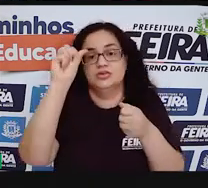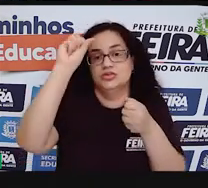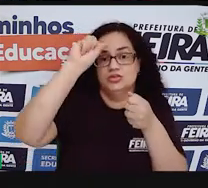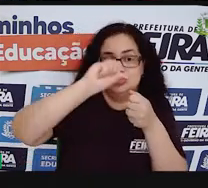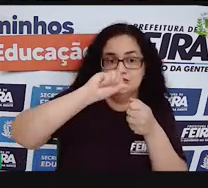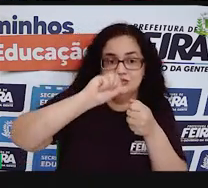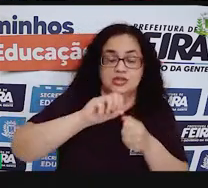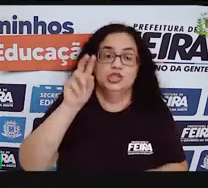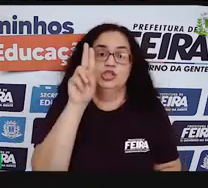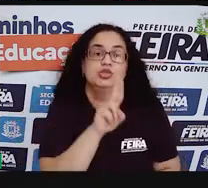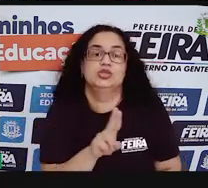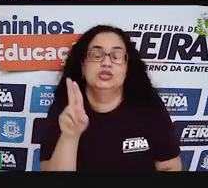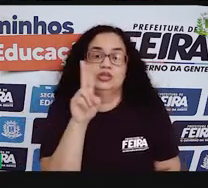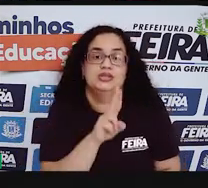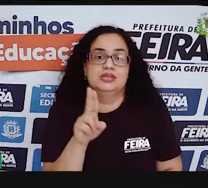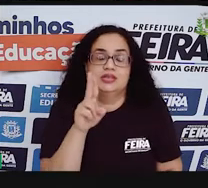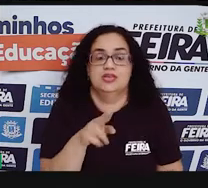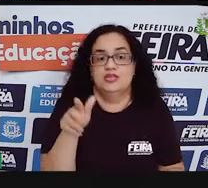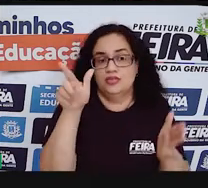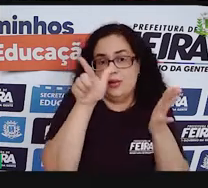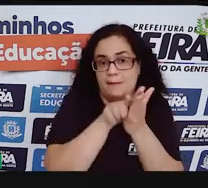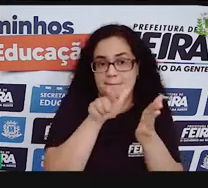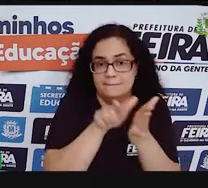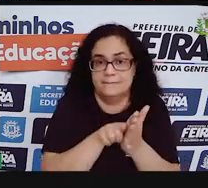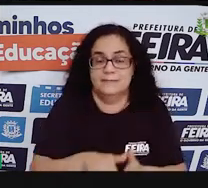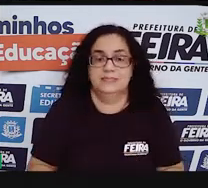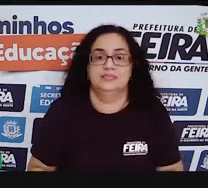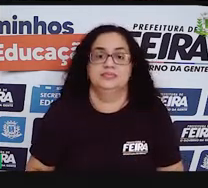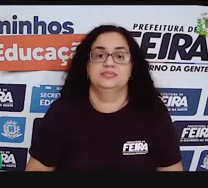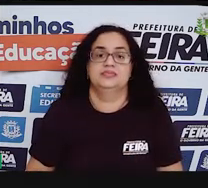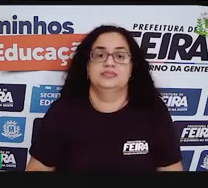aí utilizando uma folha de papel.